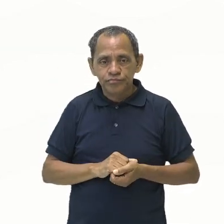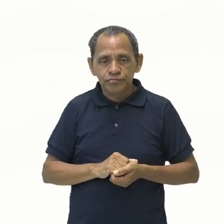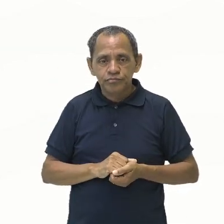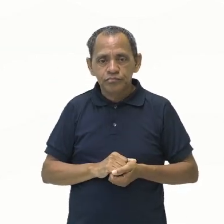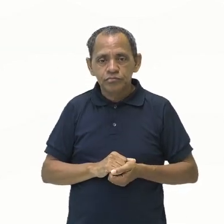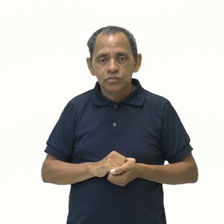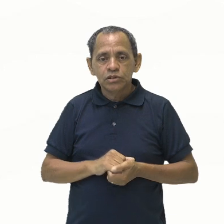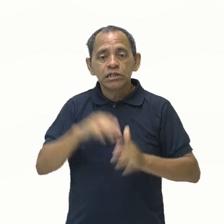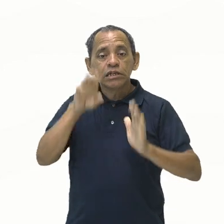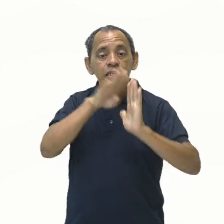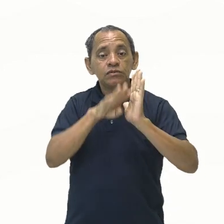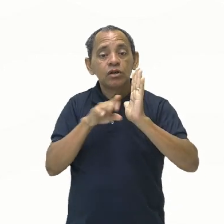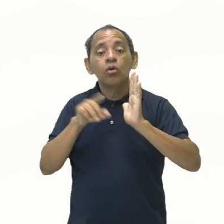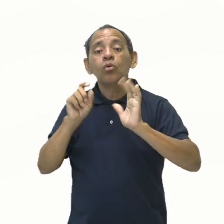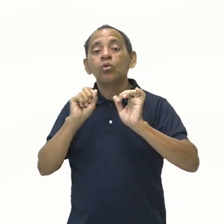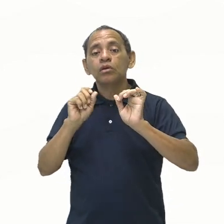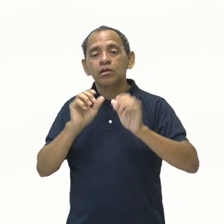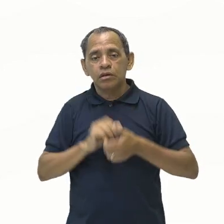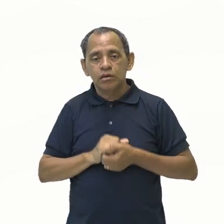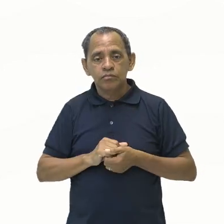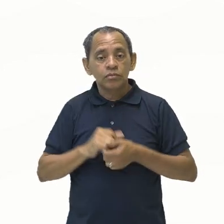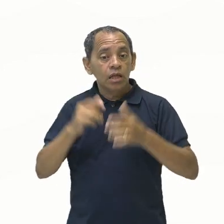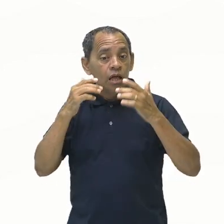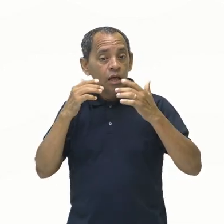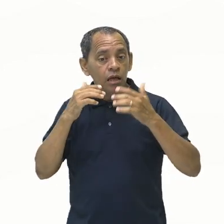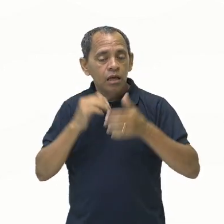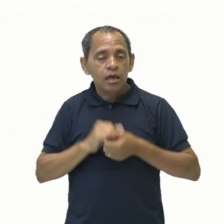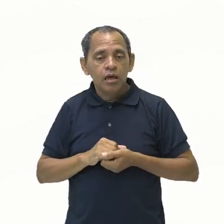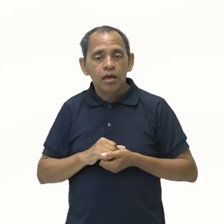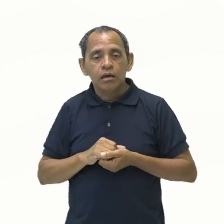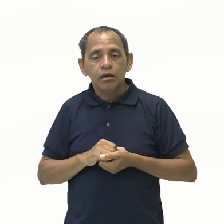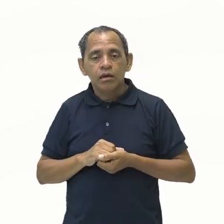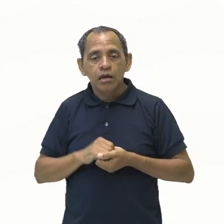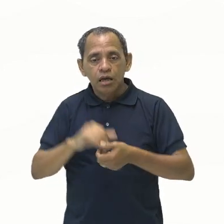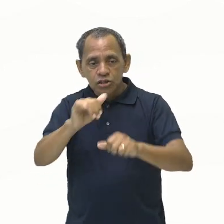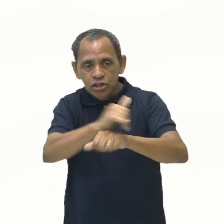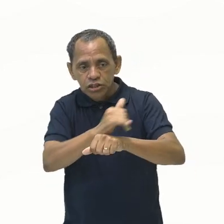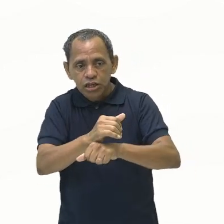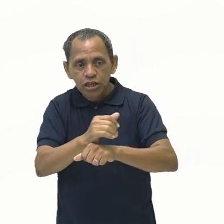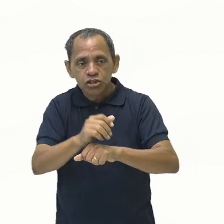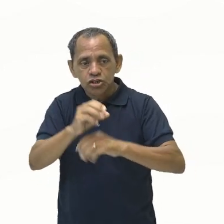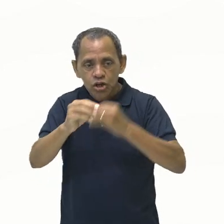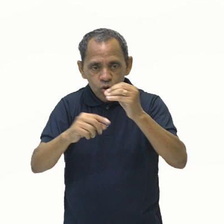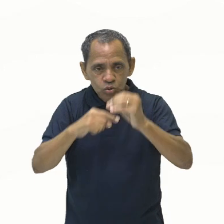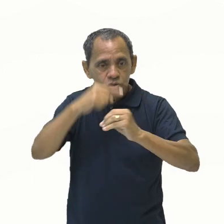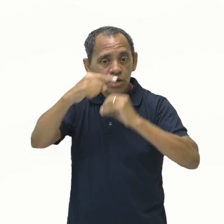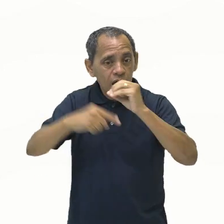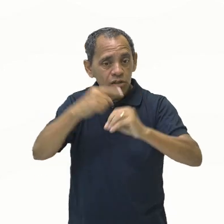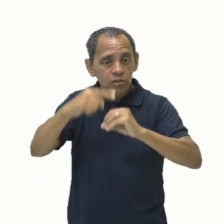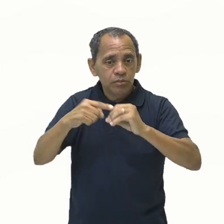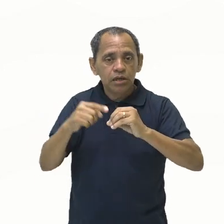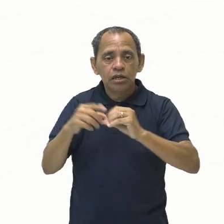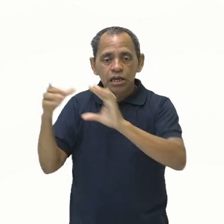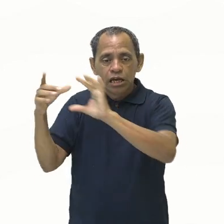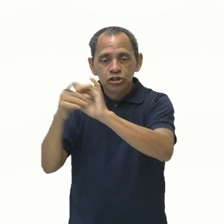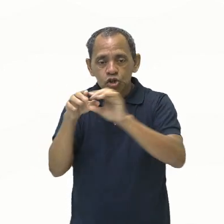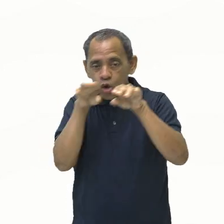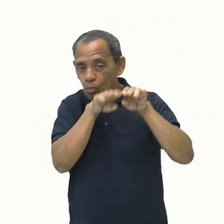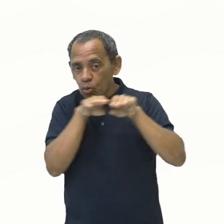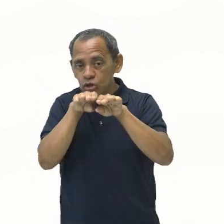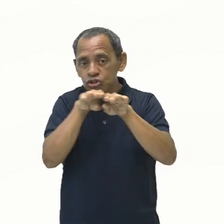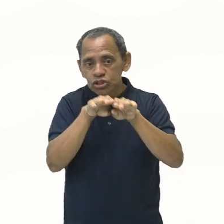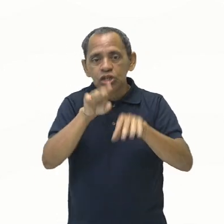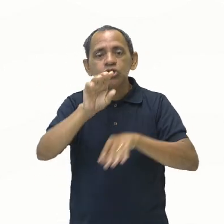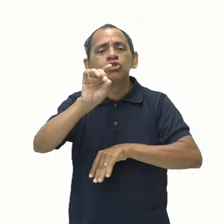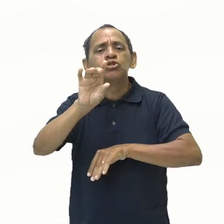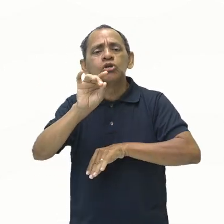outra classificação é quanto à natureza dos átomos. Cadeia homogênea, só tem carbono na